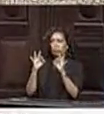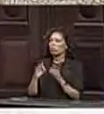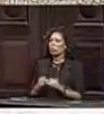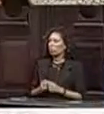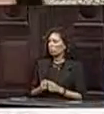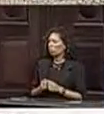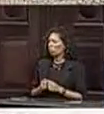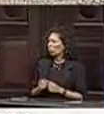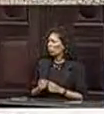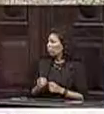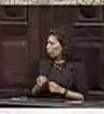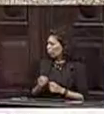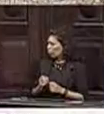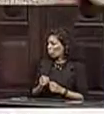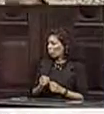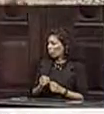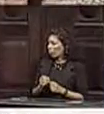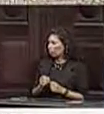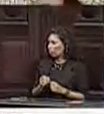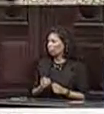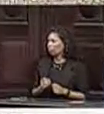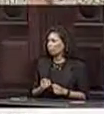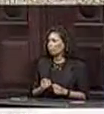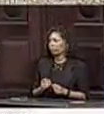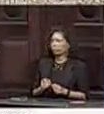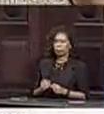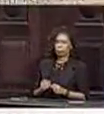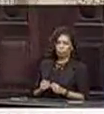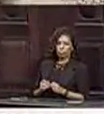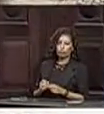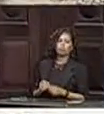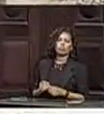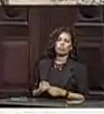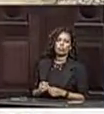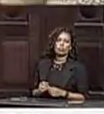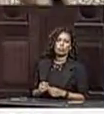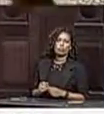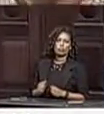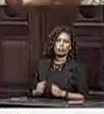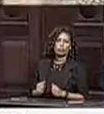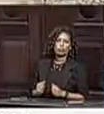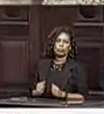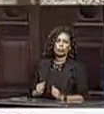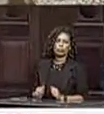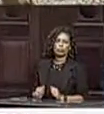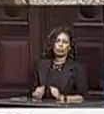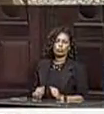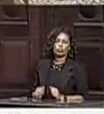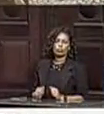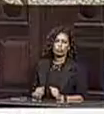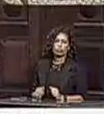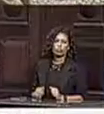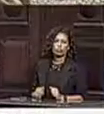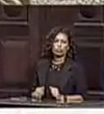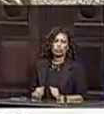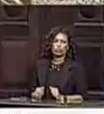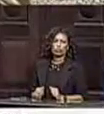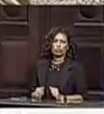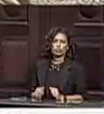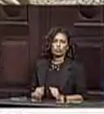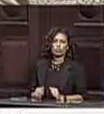ele na feira onde eu faço lá no Botafogo. Ele também parece que morava ali perto, de vez por outra eu encontrava com ele lá. De maneira